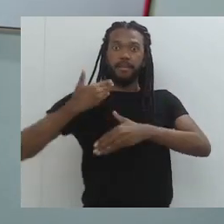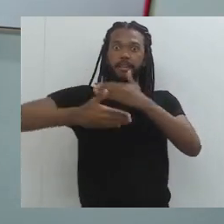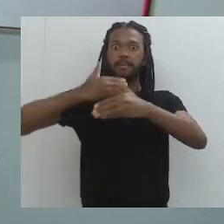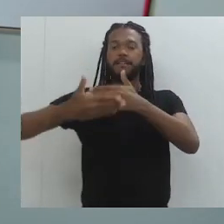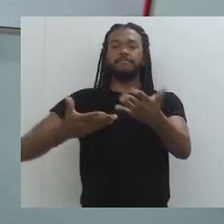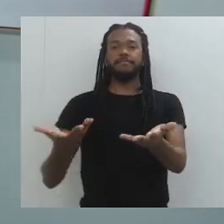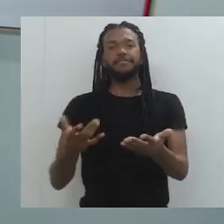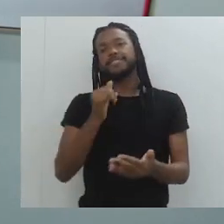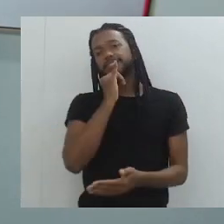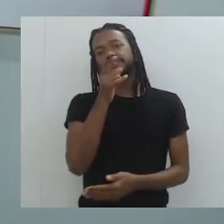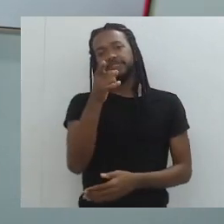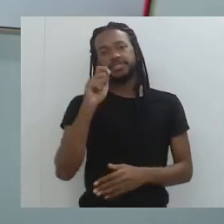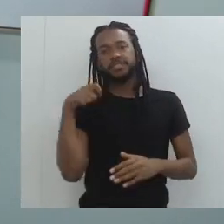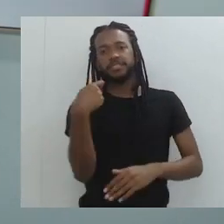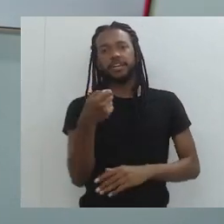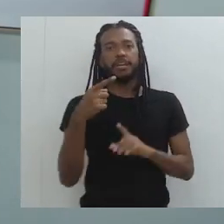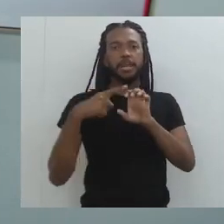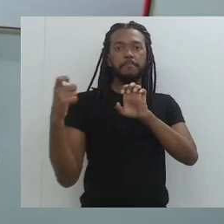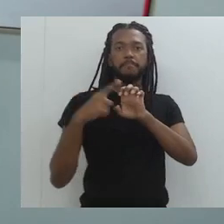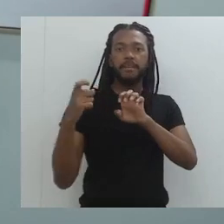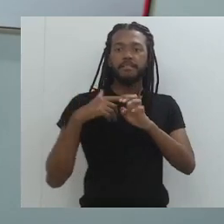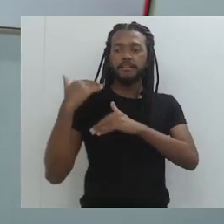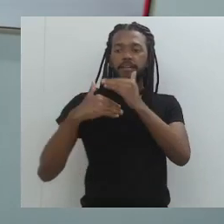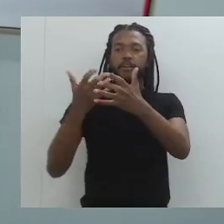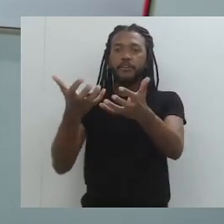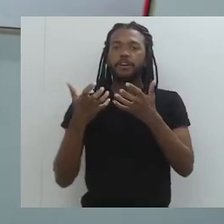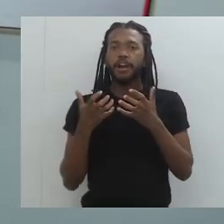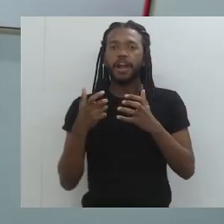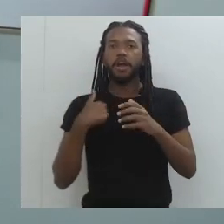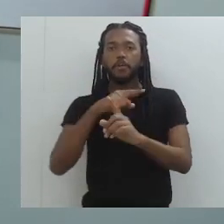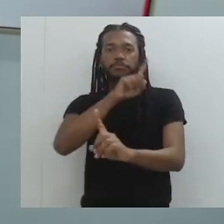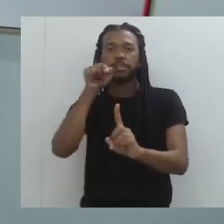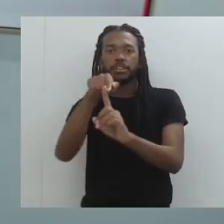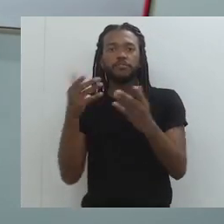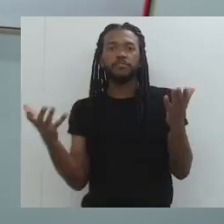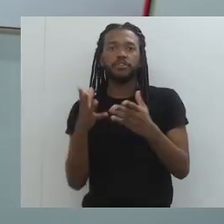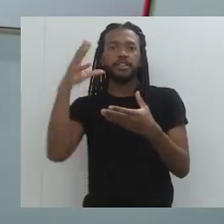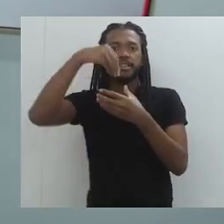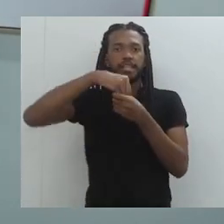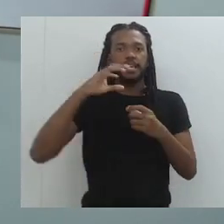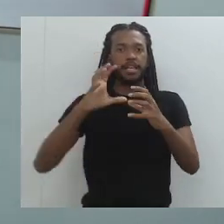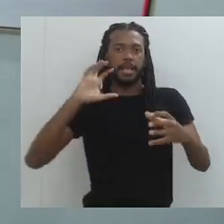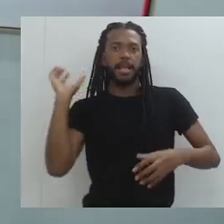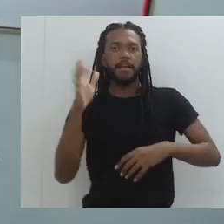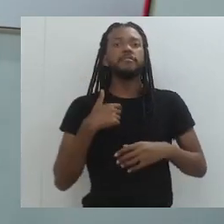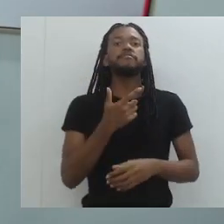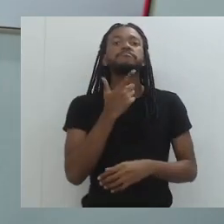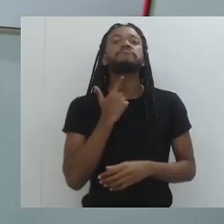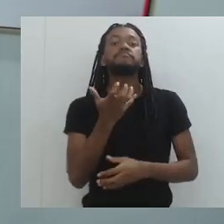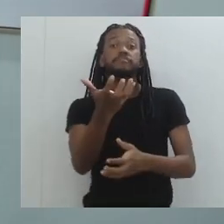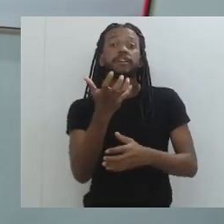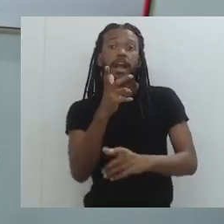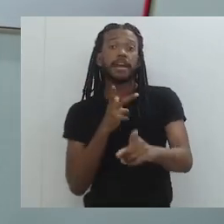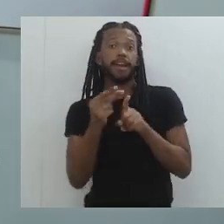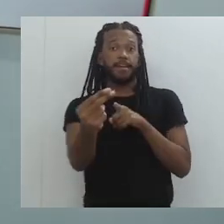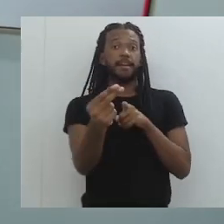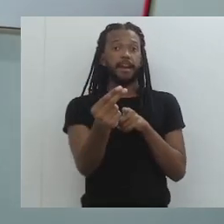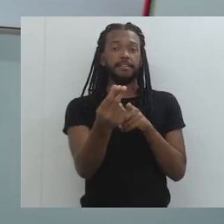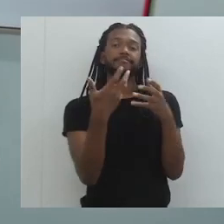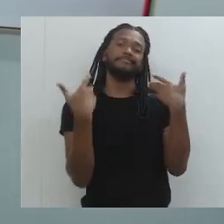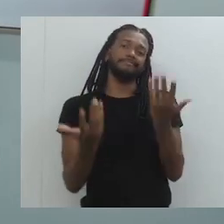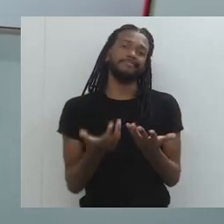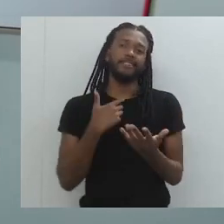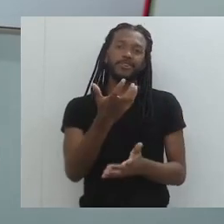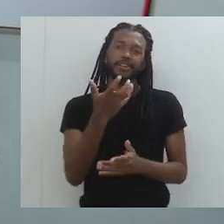pensar você do primeiro, empreender, eu quero empreender. Qual é o objetivo de eu empreender no jogo de queimado? É eu ganhar. Então eu vou começar